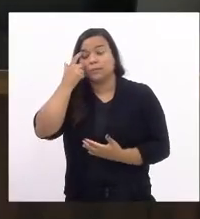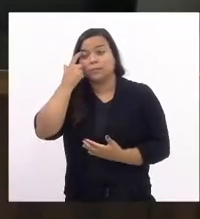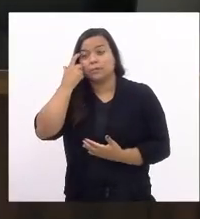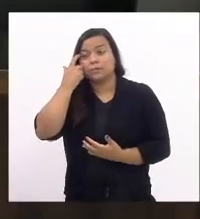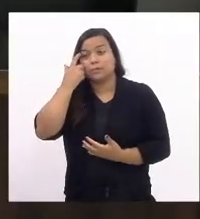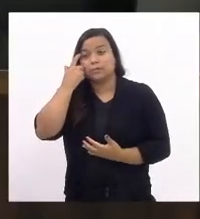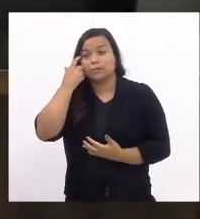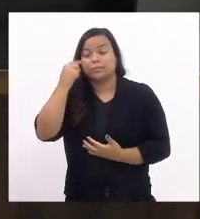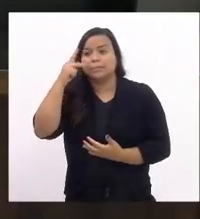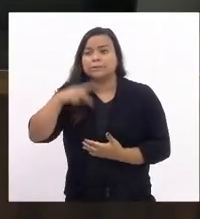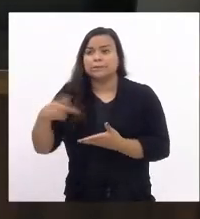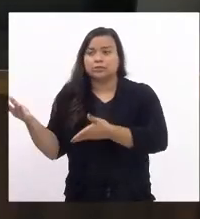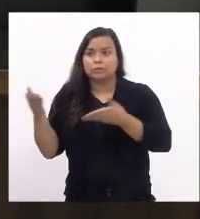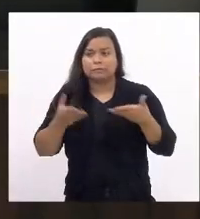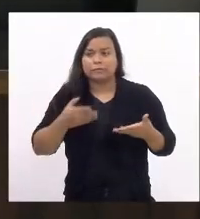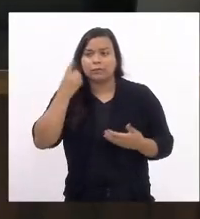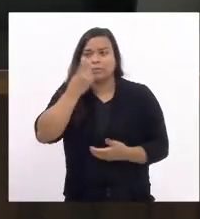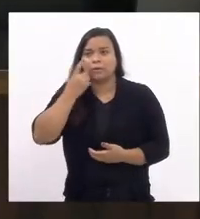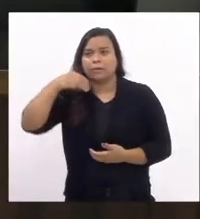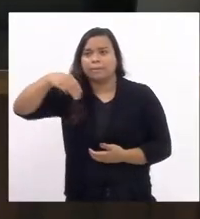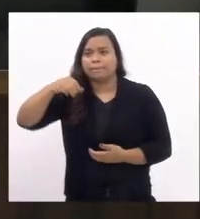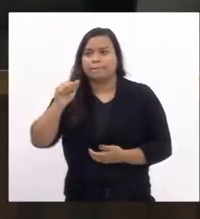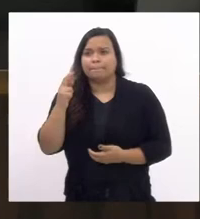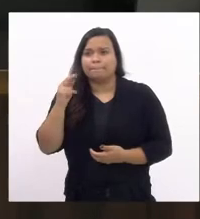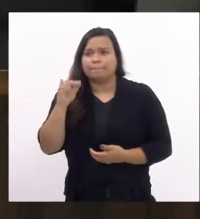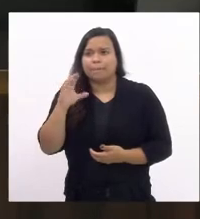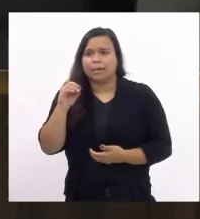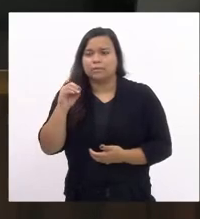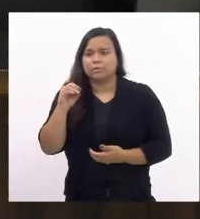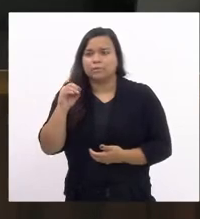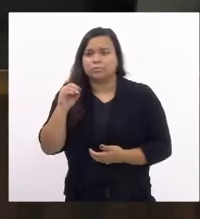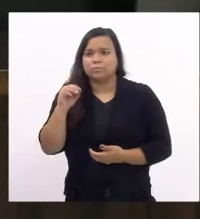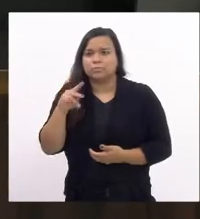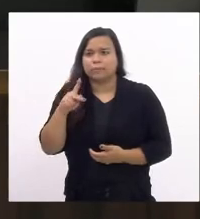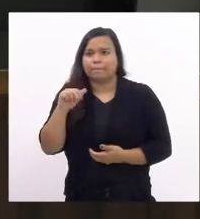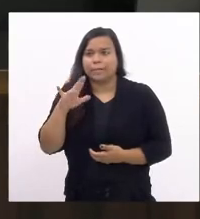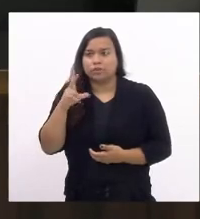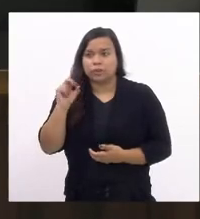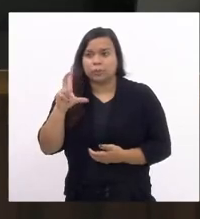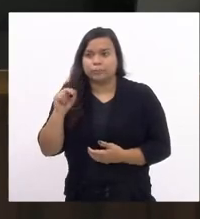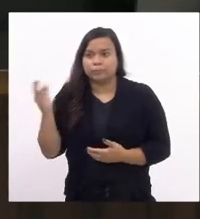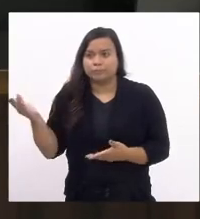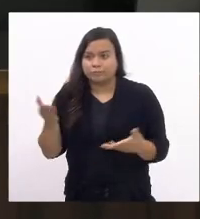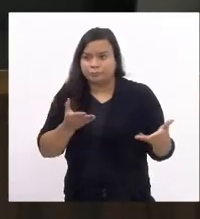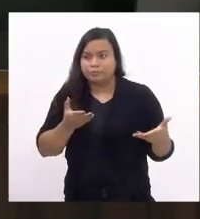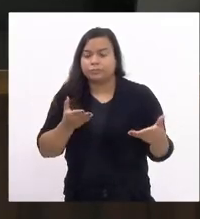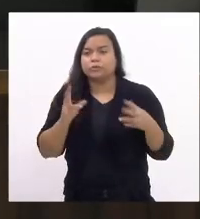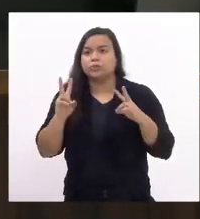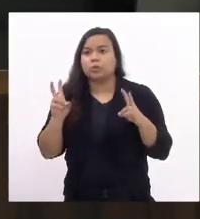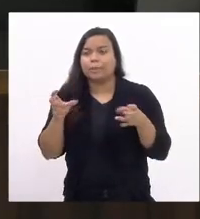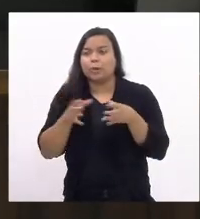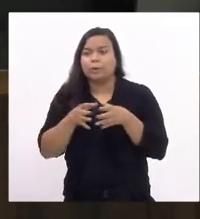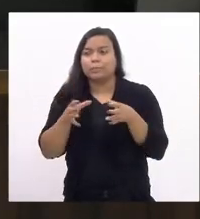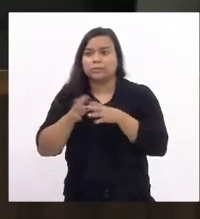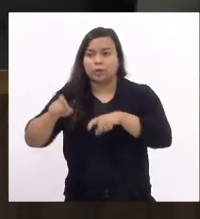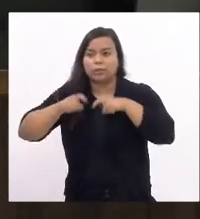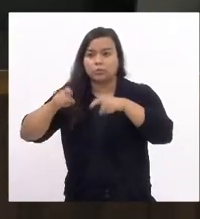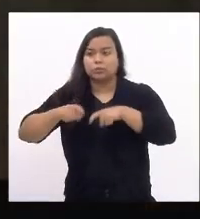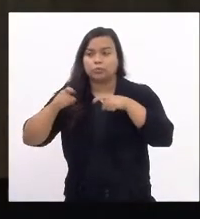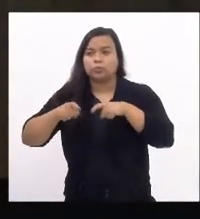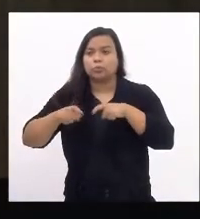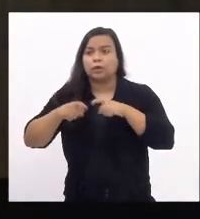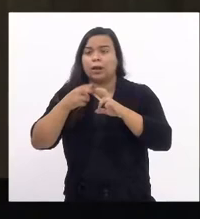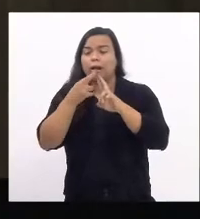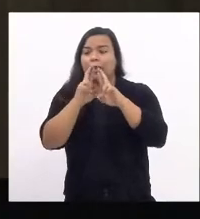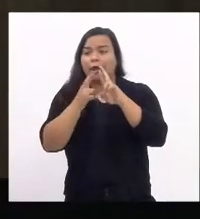A presidência... convida o deputado Márcio Pacheco para emitir parecer pela comissão. Comissão de Agricultura, relator especial. Eu acompanho